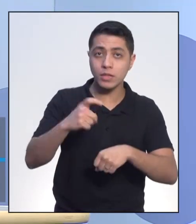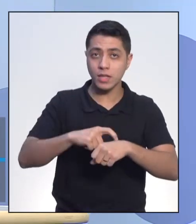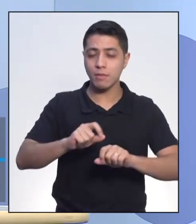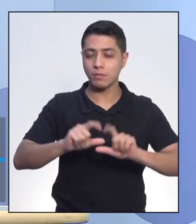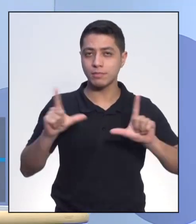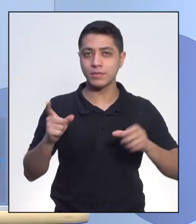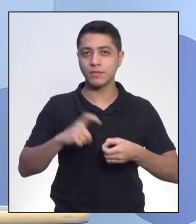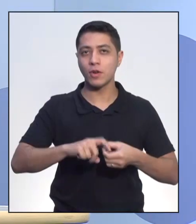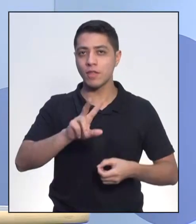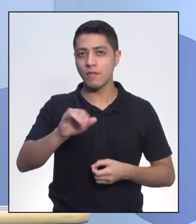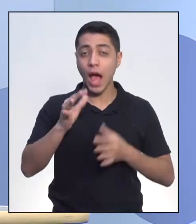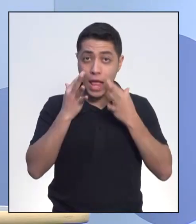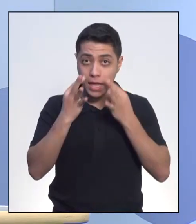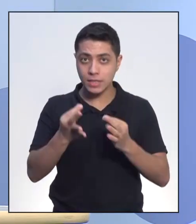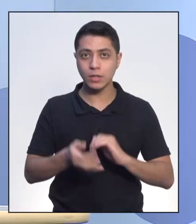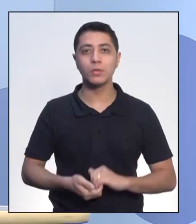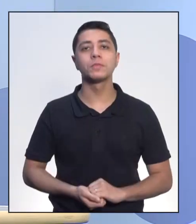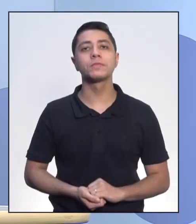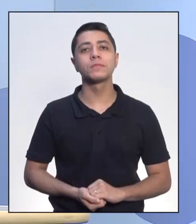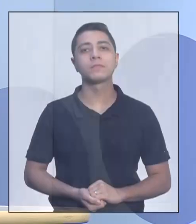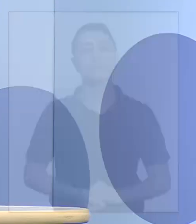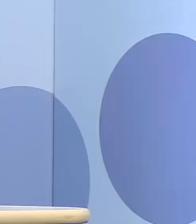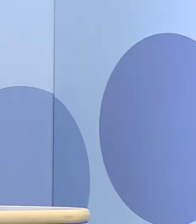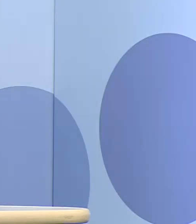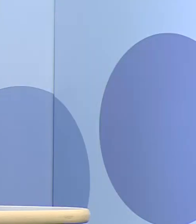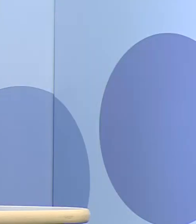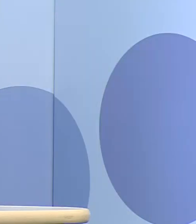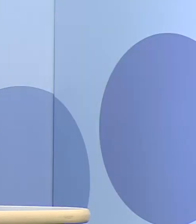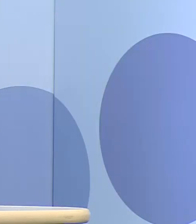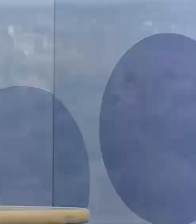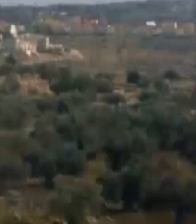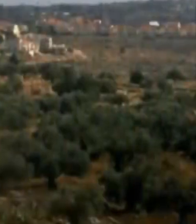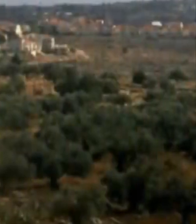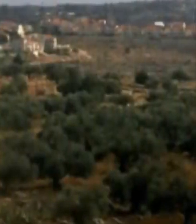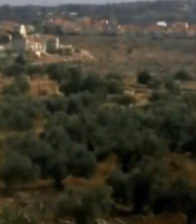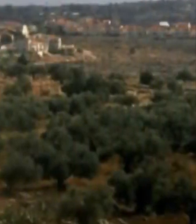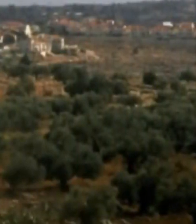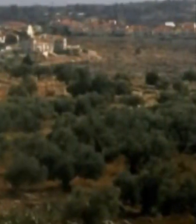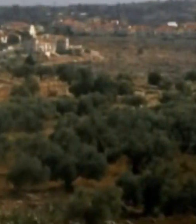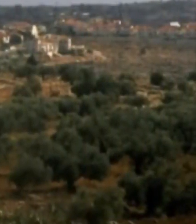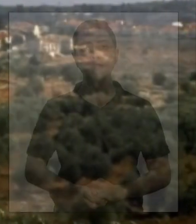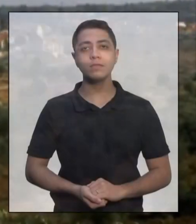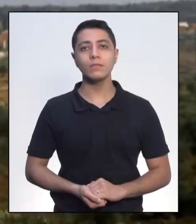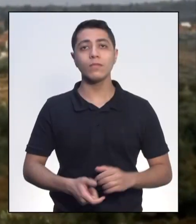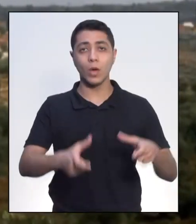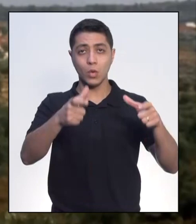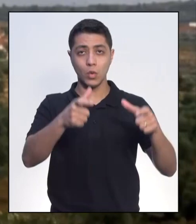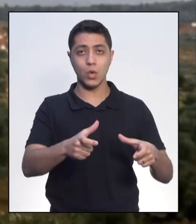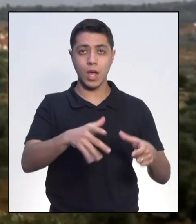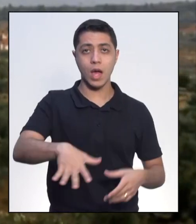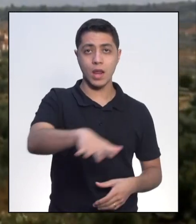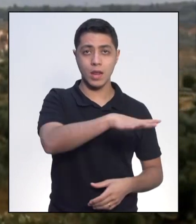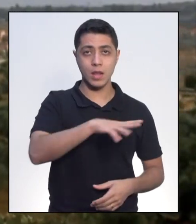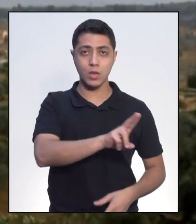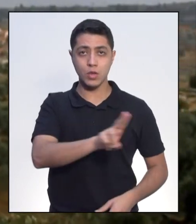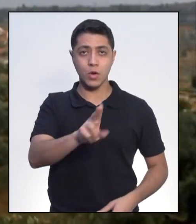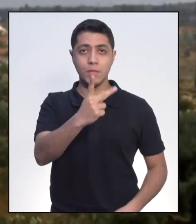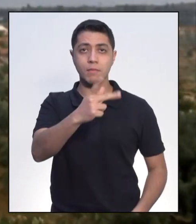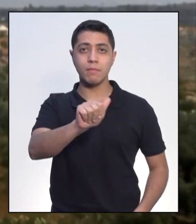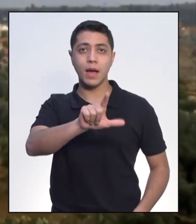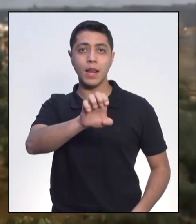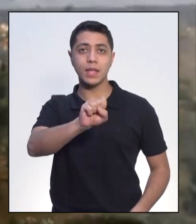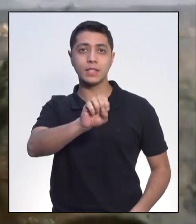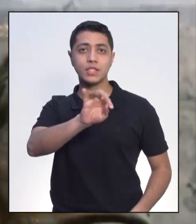volta. Prestem bem atenção no vídeo. A Palestina é uma terra sagrada para